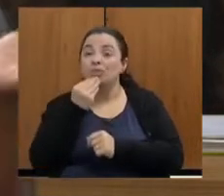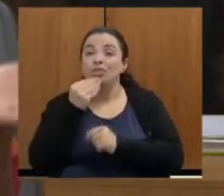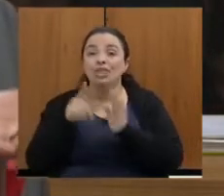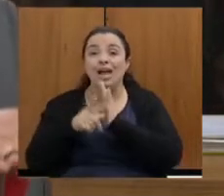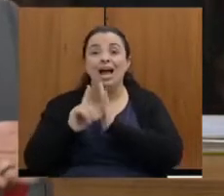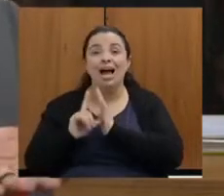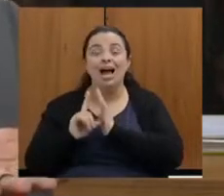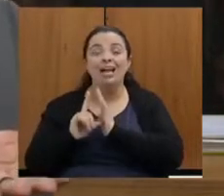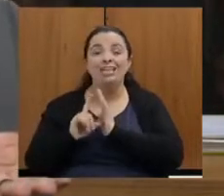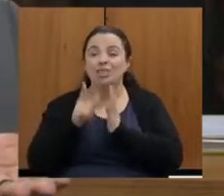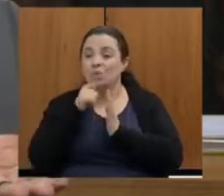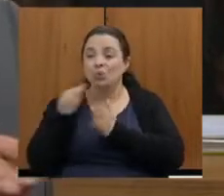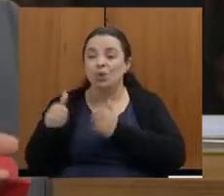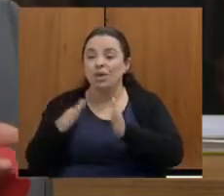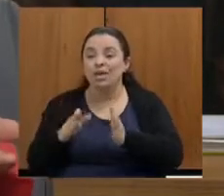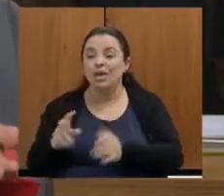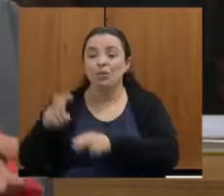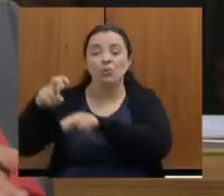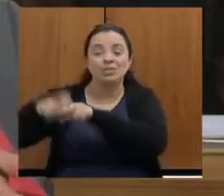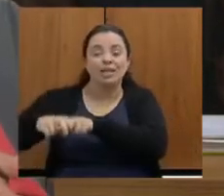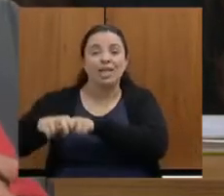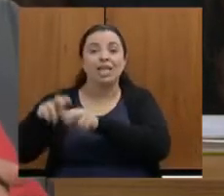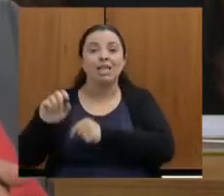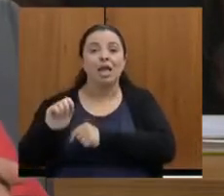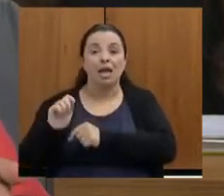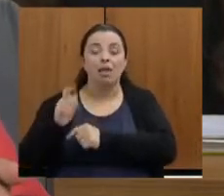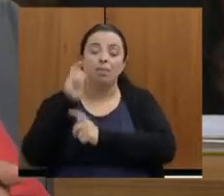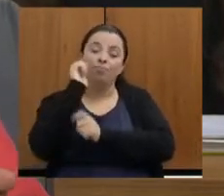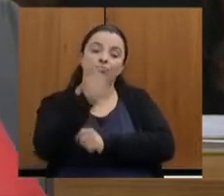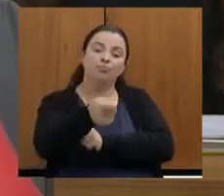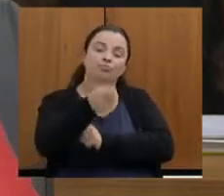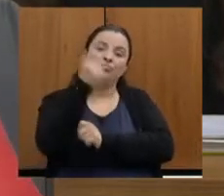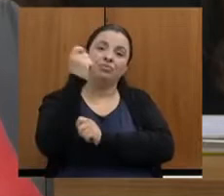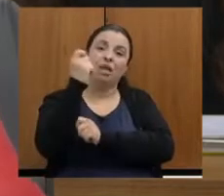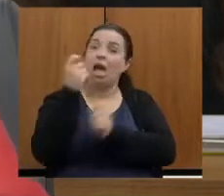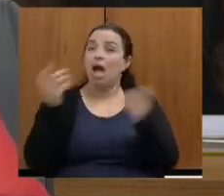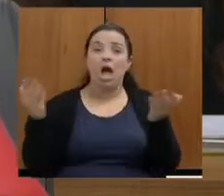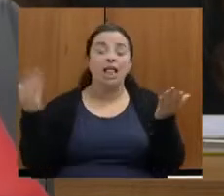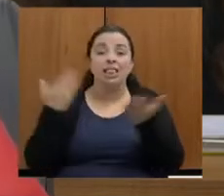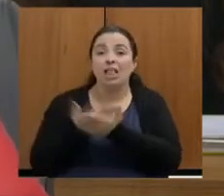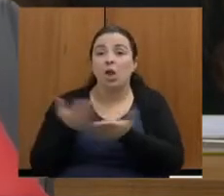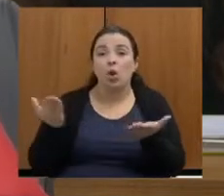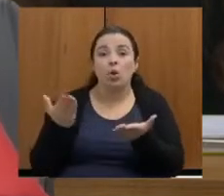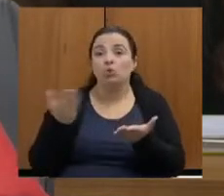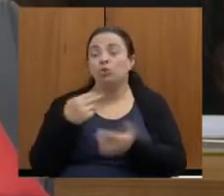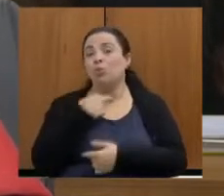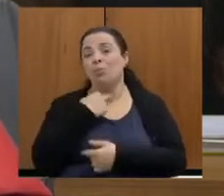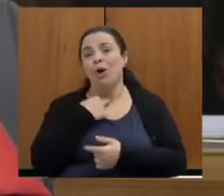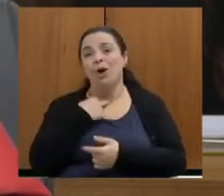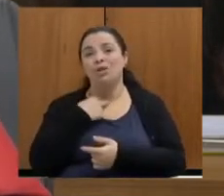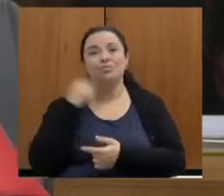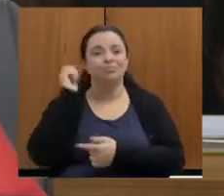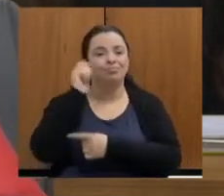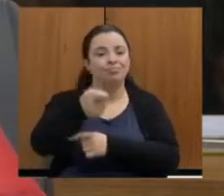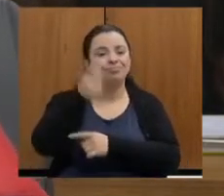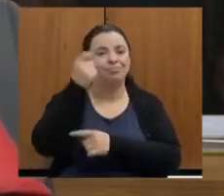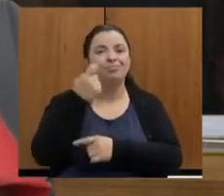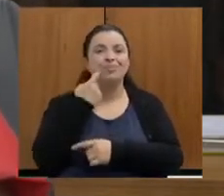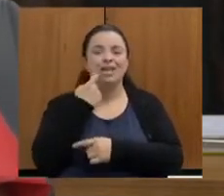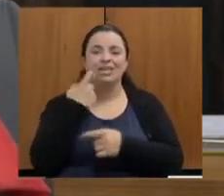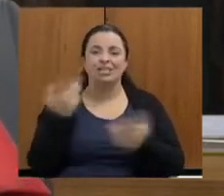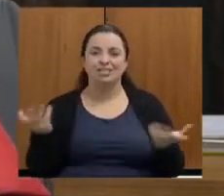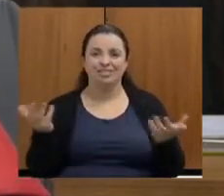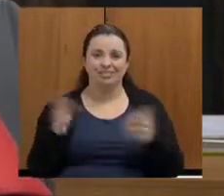ou quem podia pescar que ainda não pode E essas relações com esse